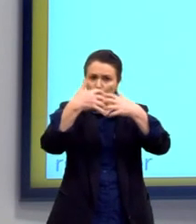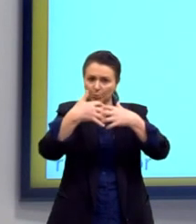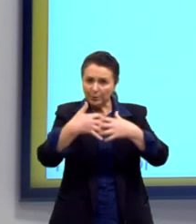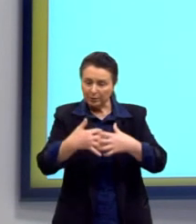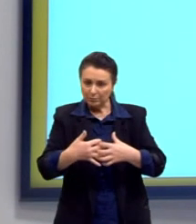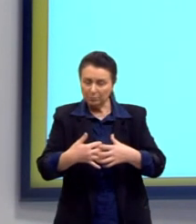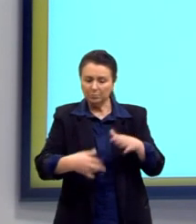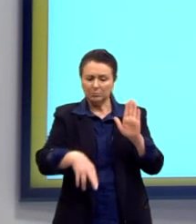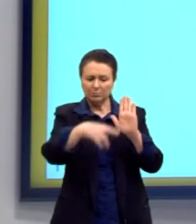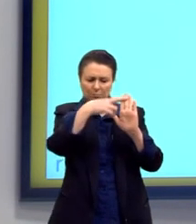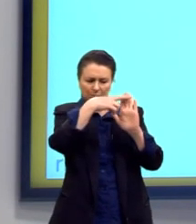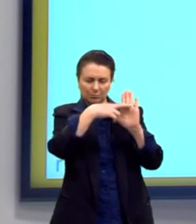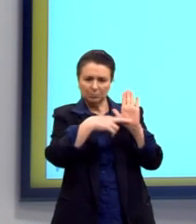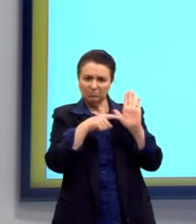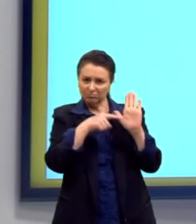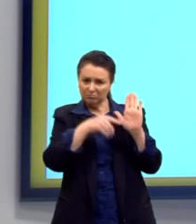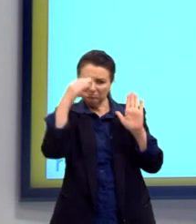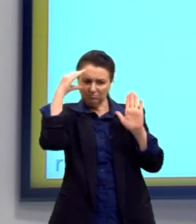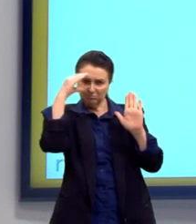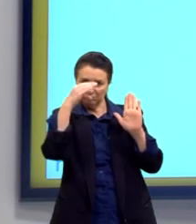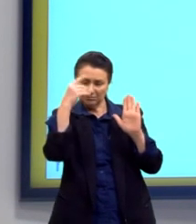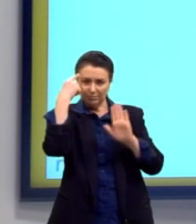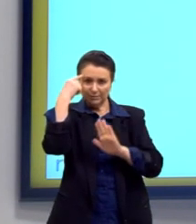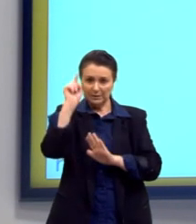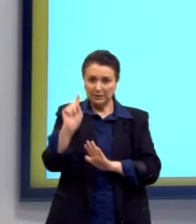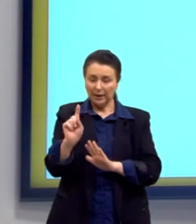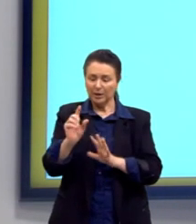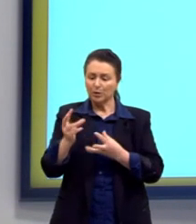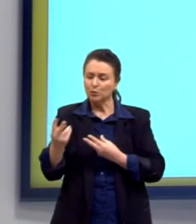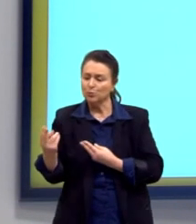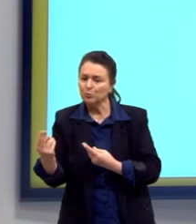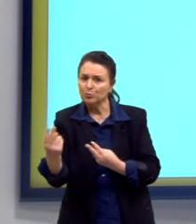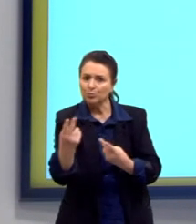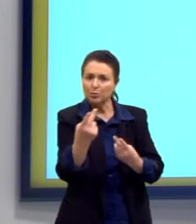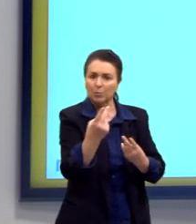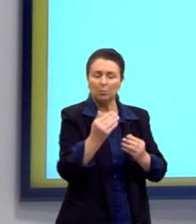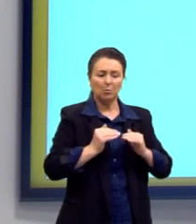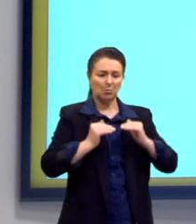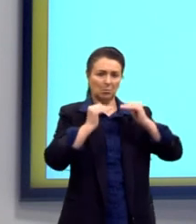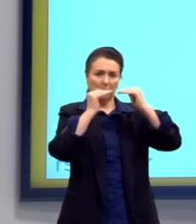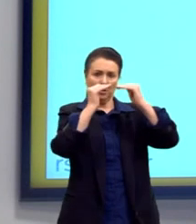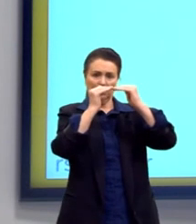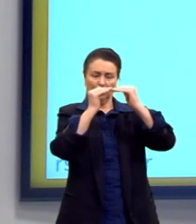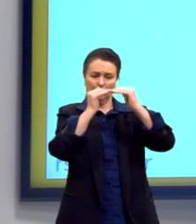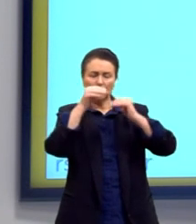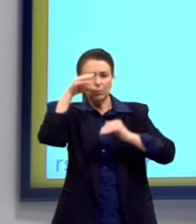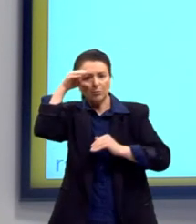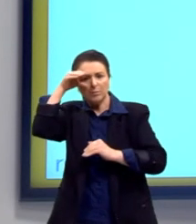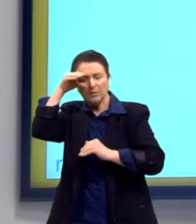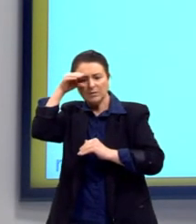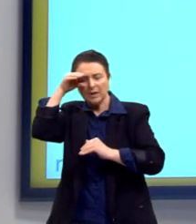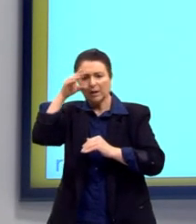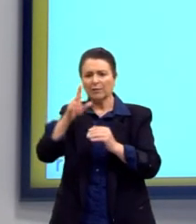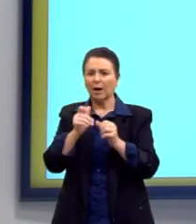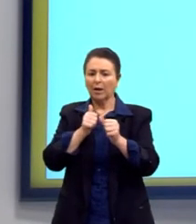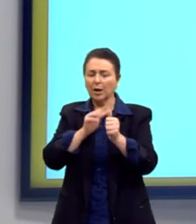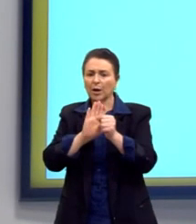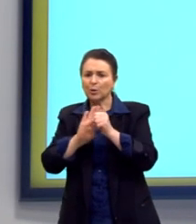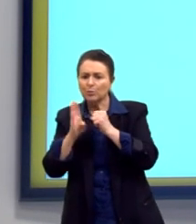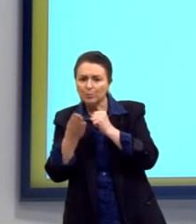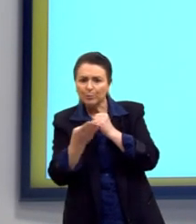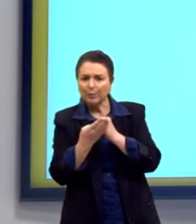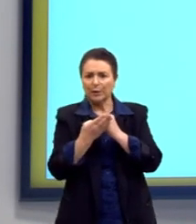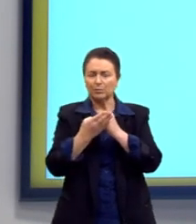obedece rigidamente as ideias de homogeneidade padronização conforme se observa as periferias das